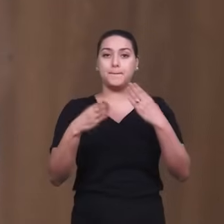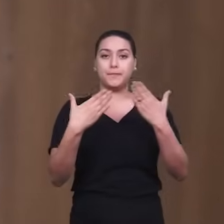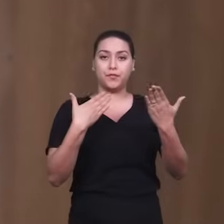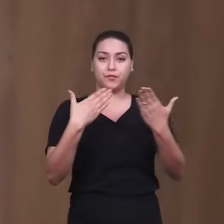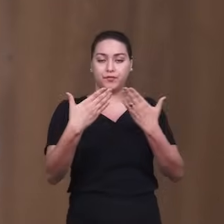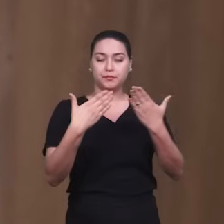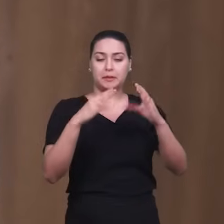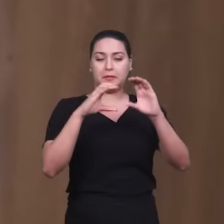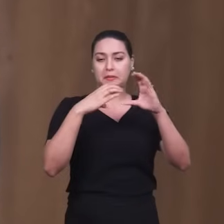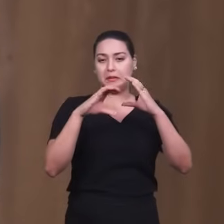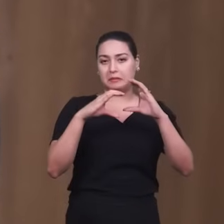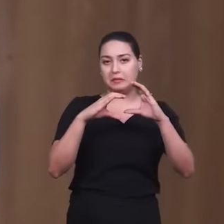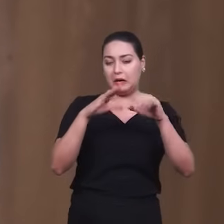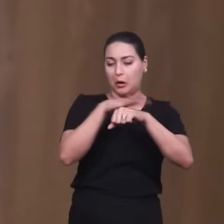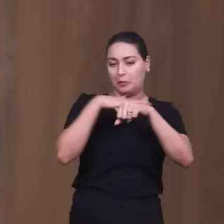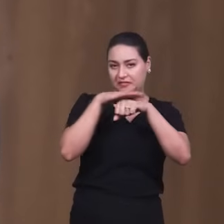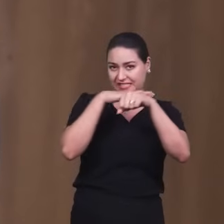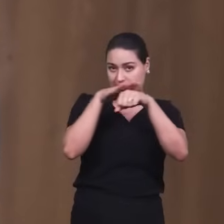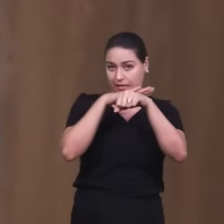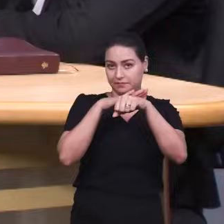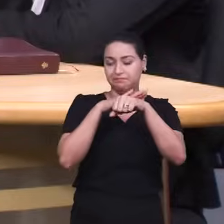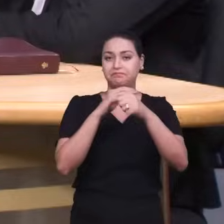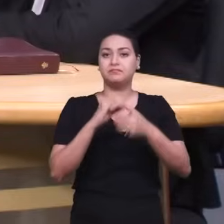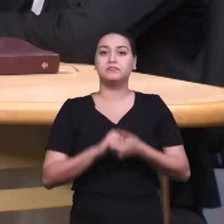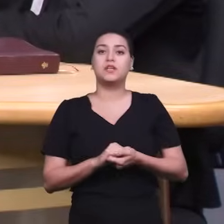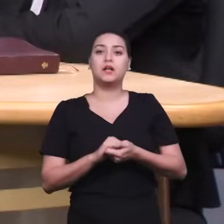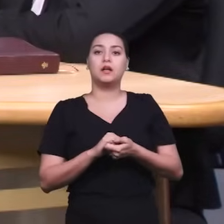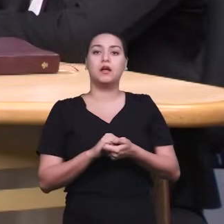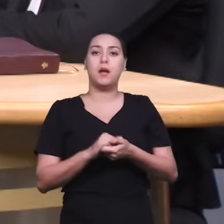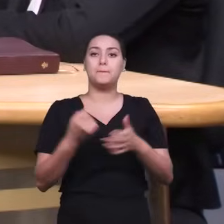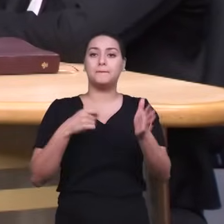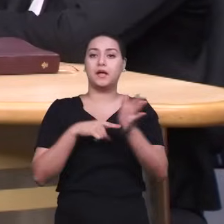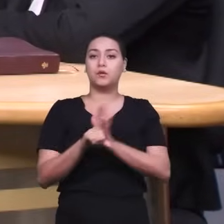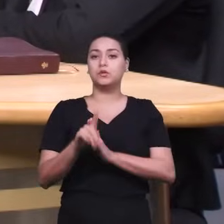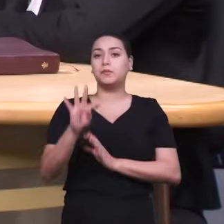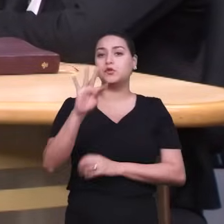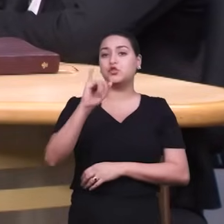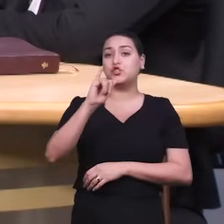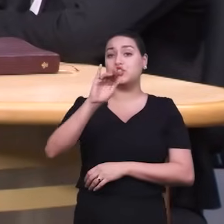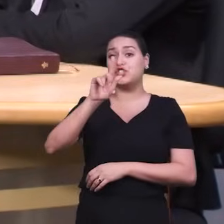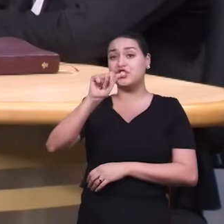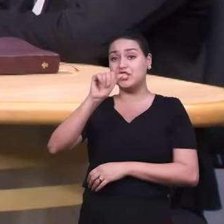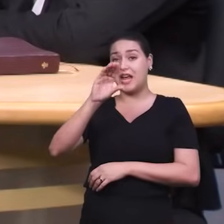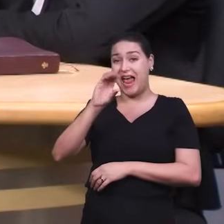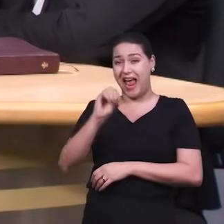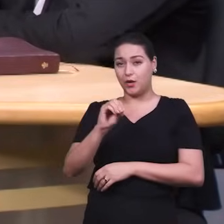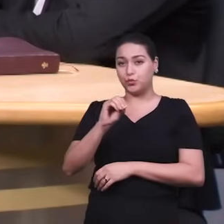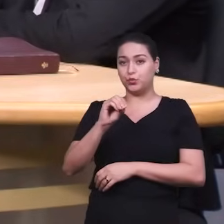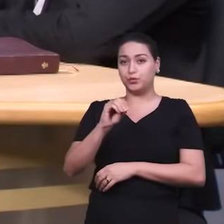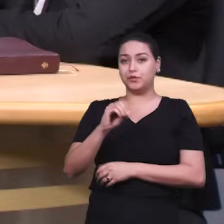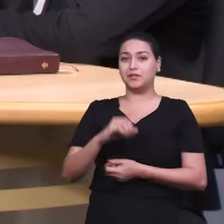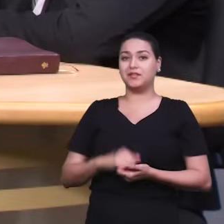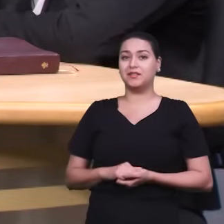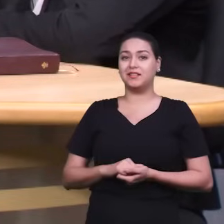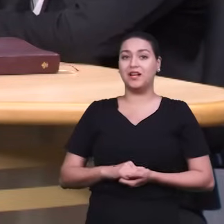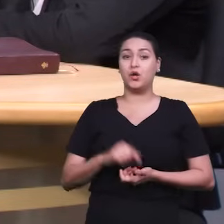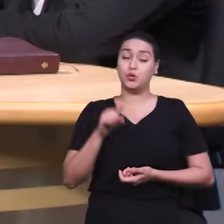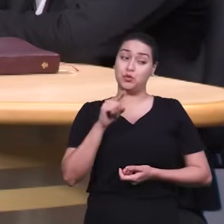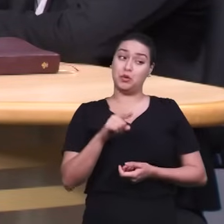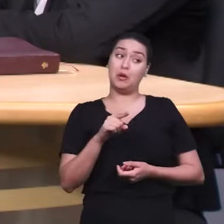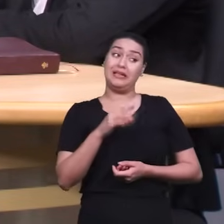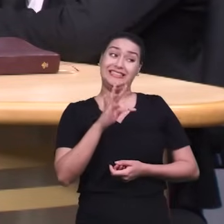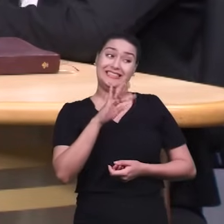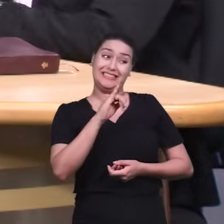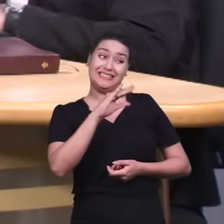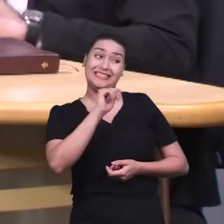pastor, já vou direcionar uma pergunta para o nosso irmão Tiago. No caso dele é Tiago Campos Pereira, sou Tiago Costa.